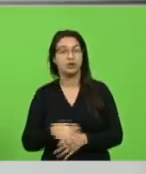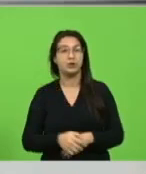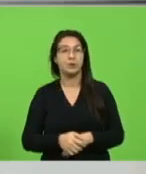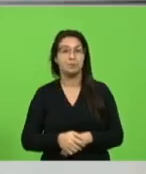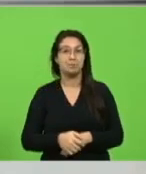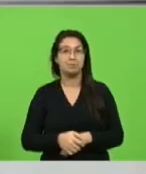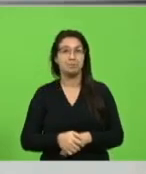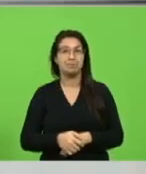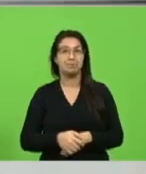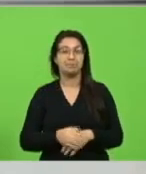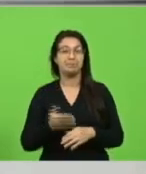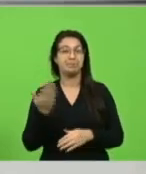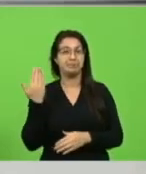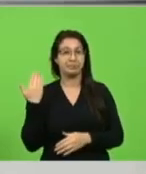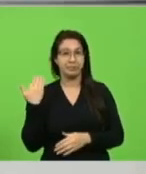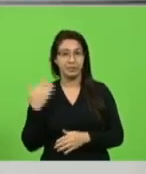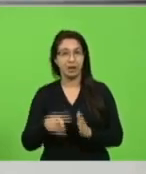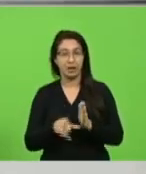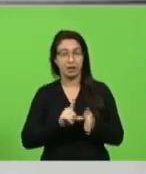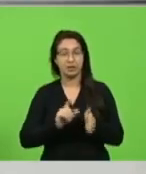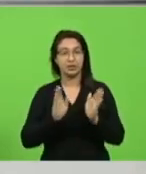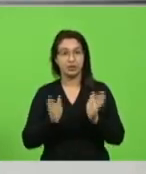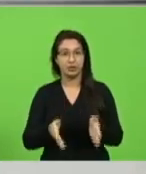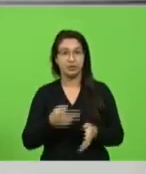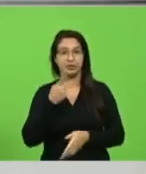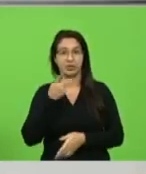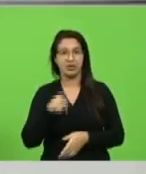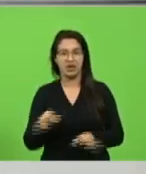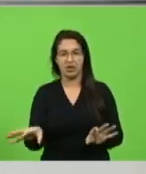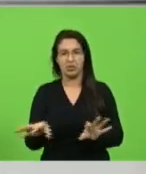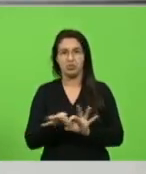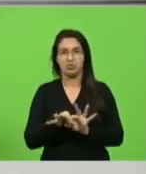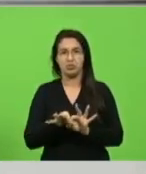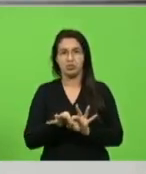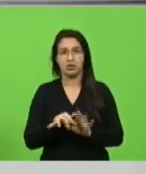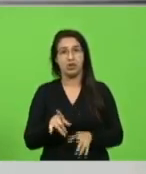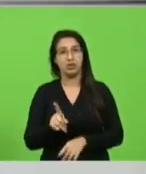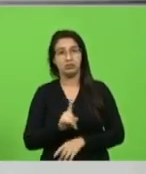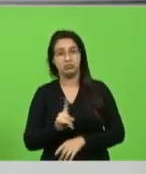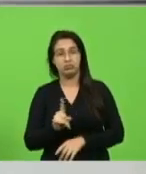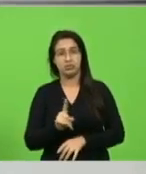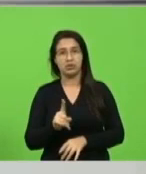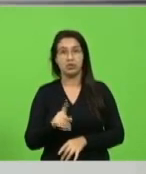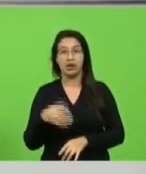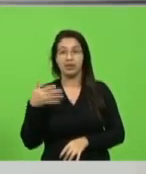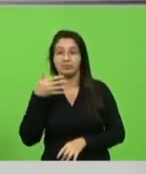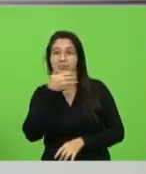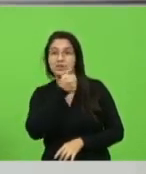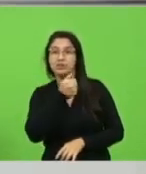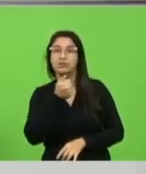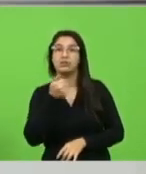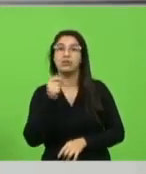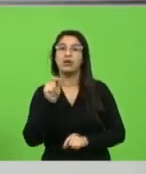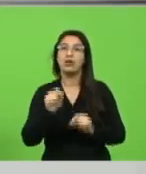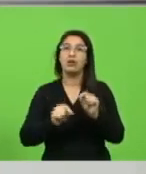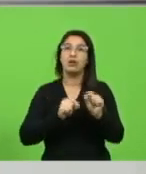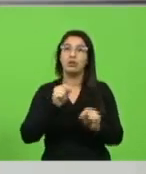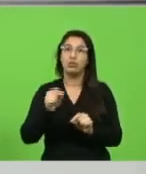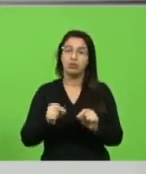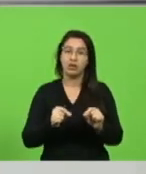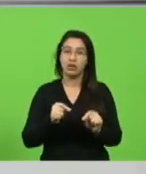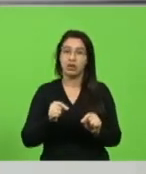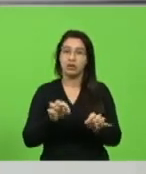já dito, não é punir o indivíduo, e sim salvaguardar as